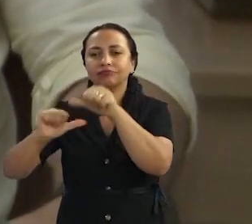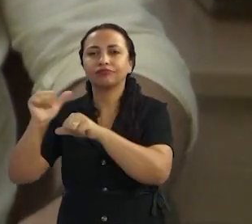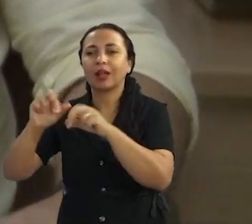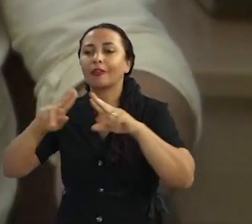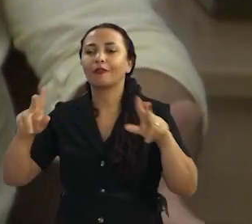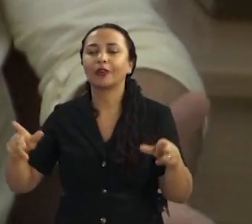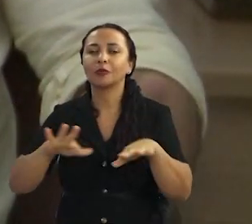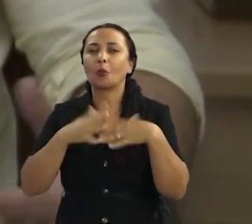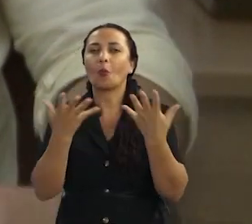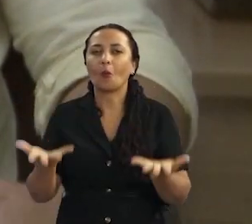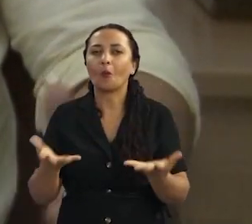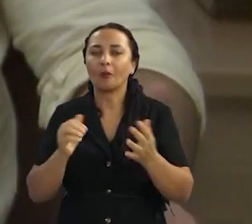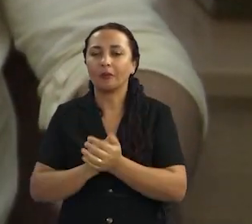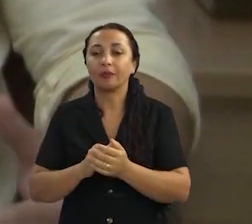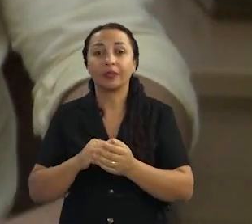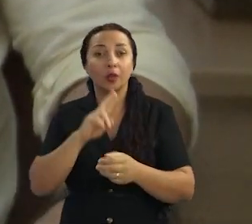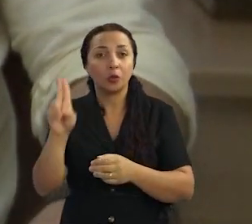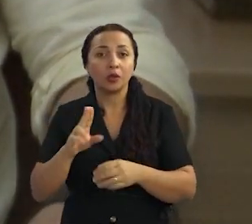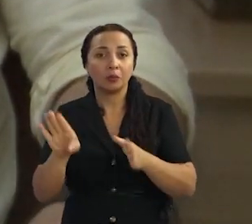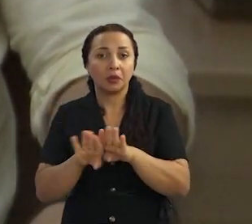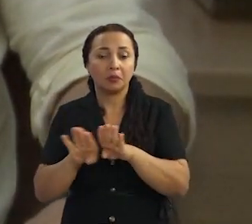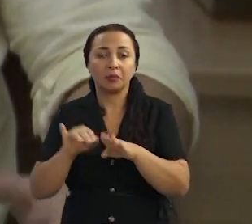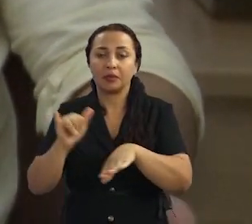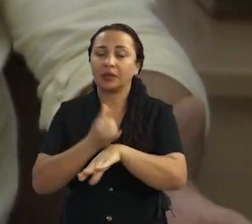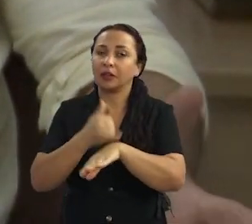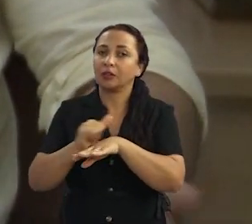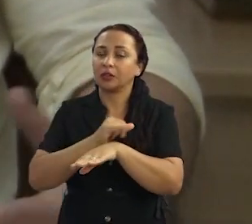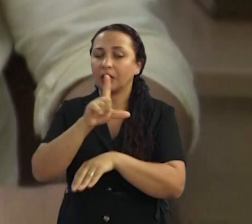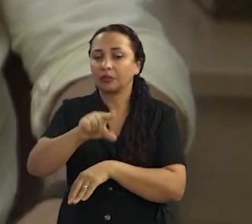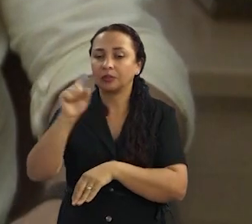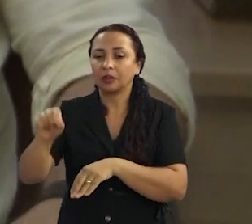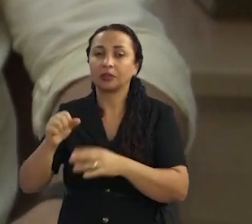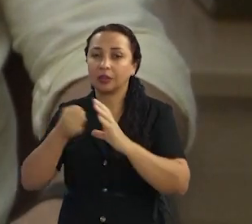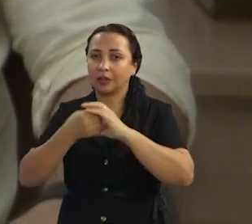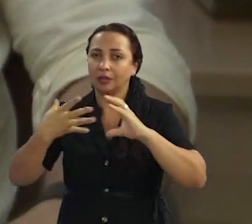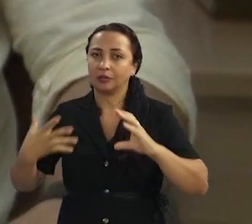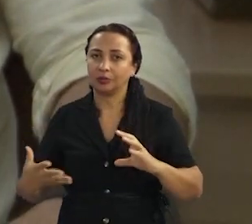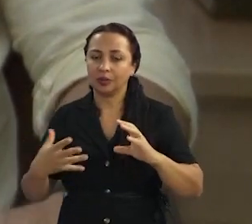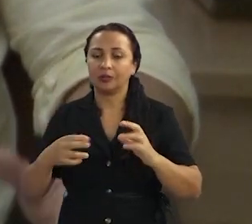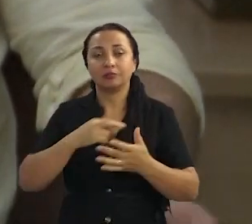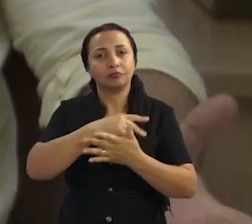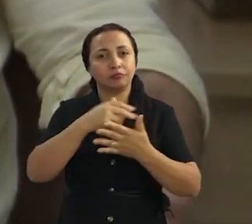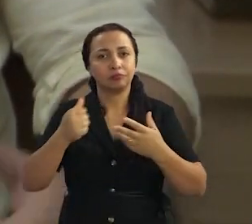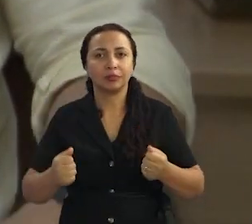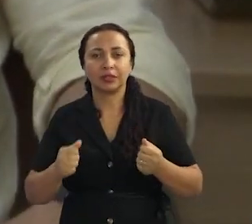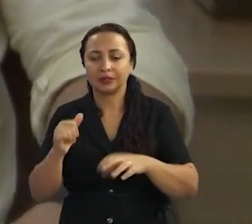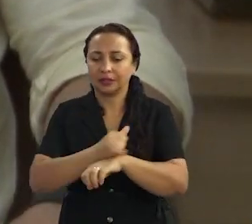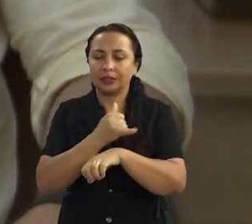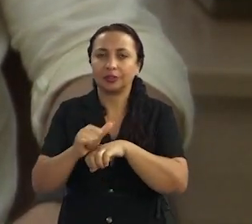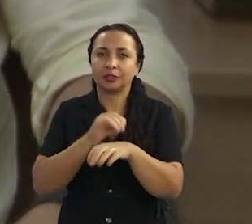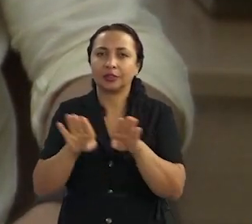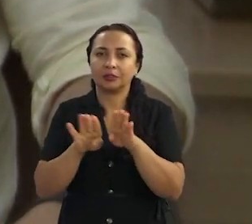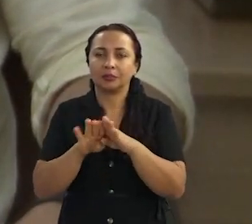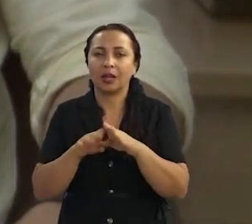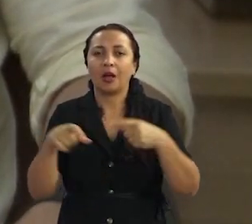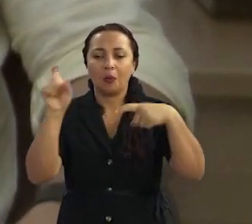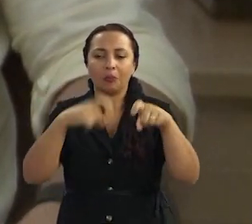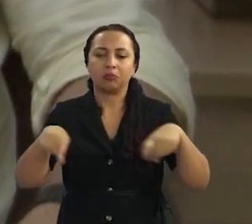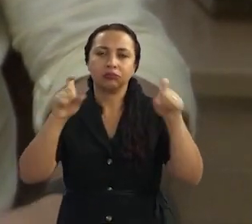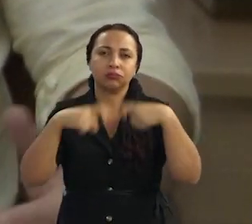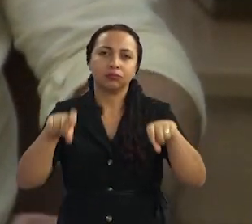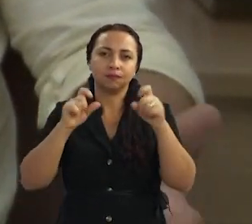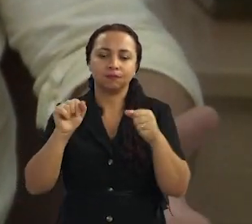alterados e usamos estratégias de seleção de características, diversas estratégias